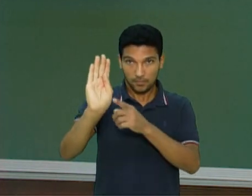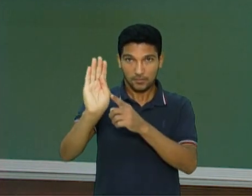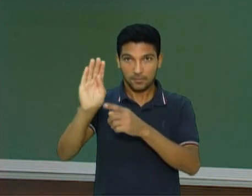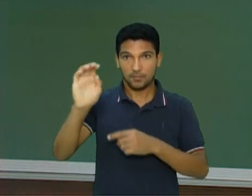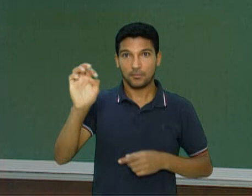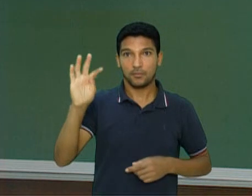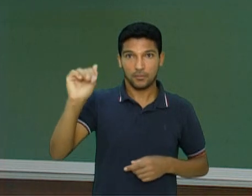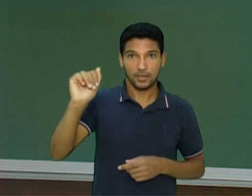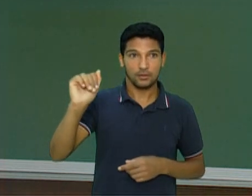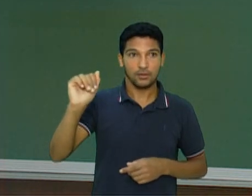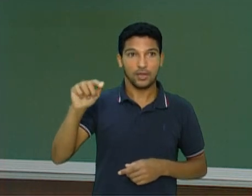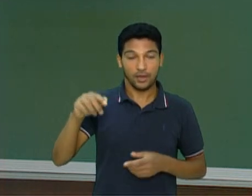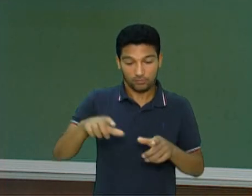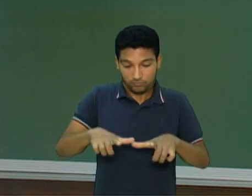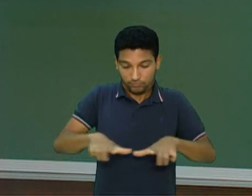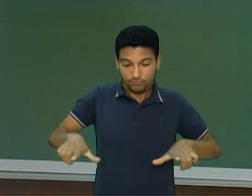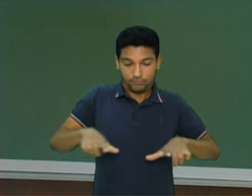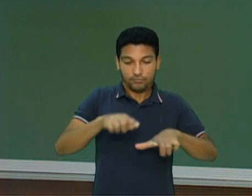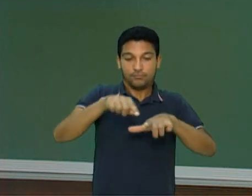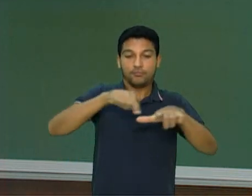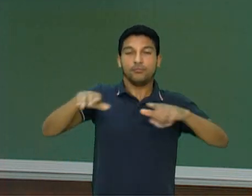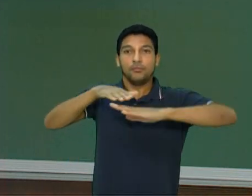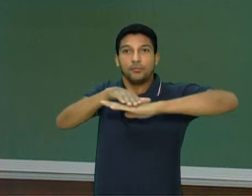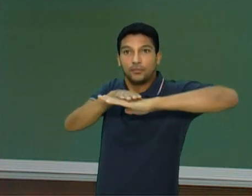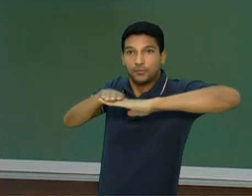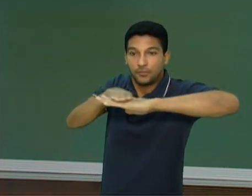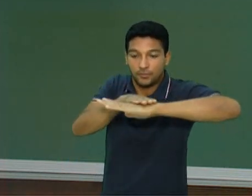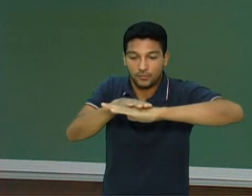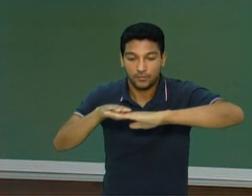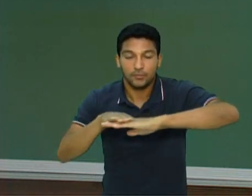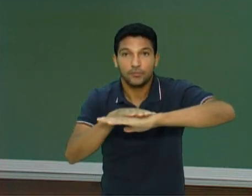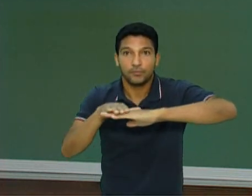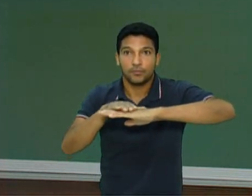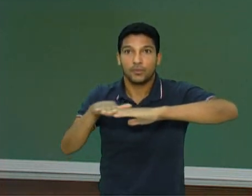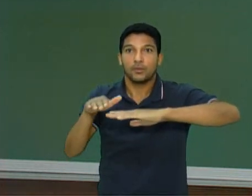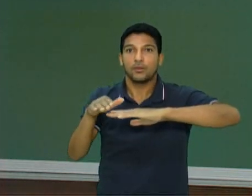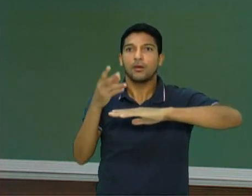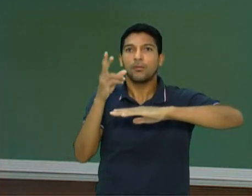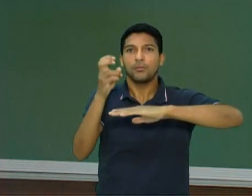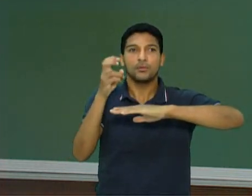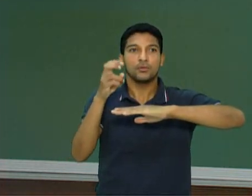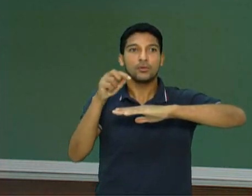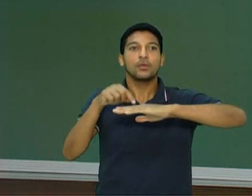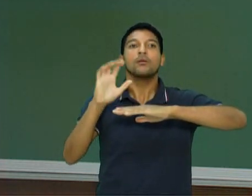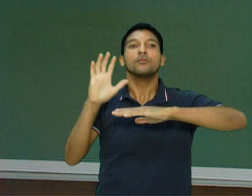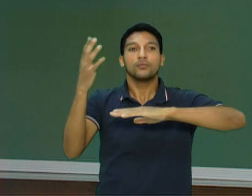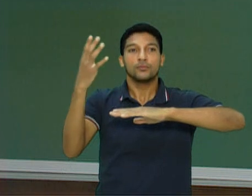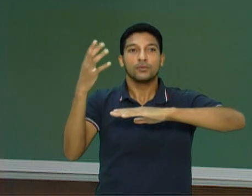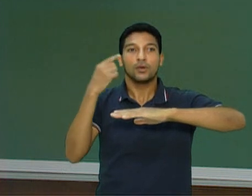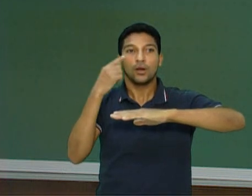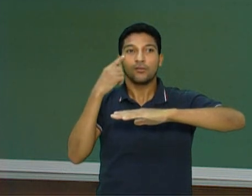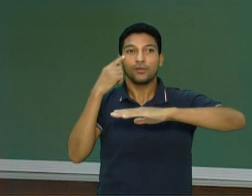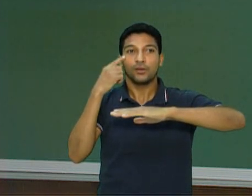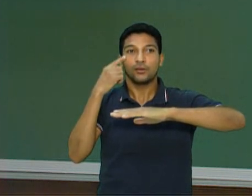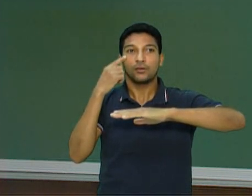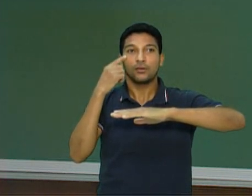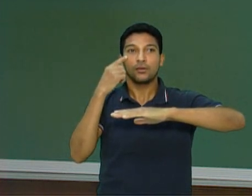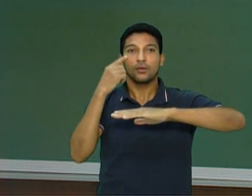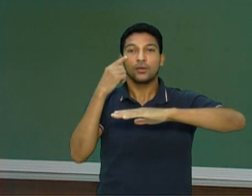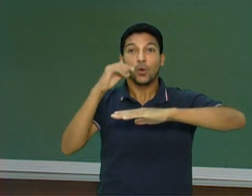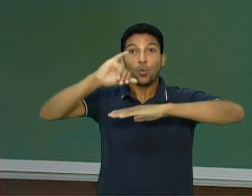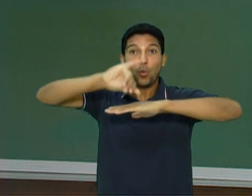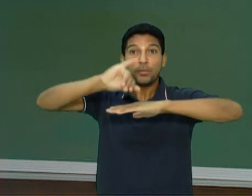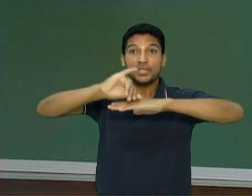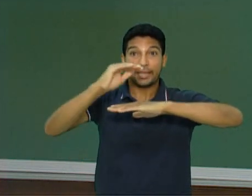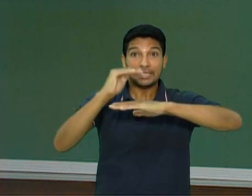e entendimento de vocês, ok? Perceba que nesse caso, né, o que acontece aqui, né? A figura, o